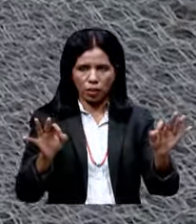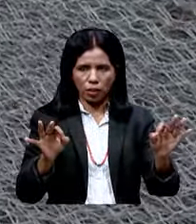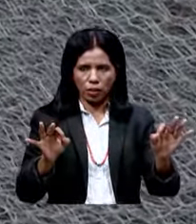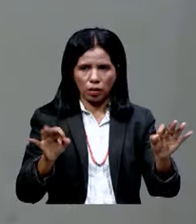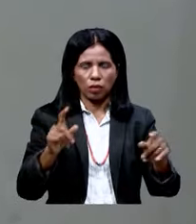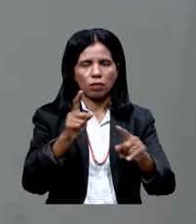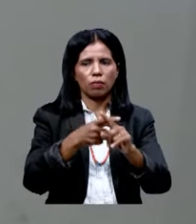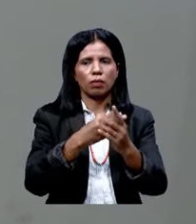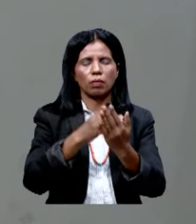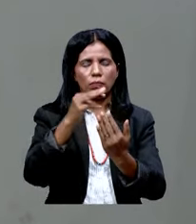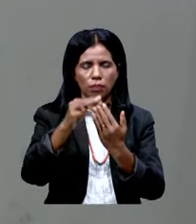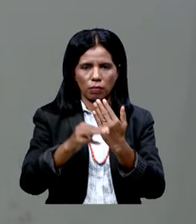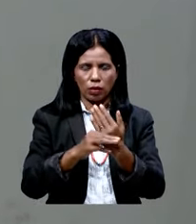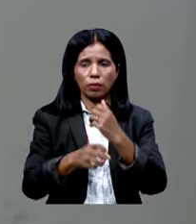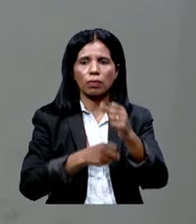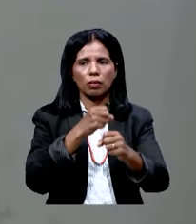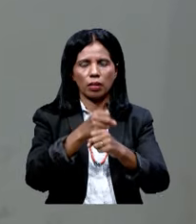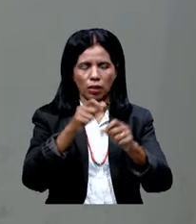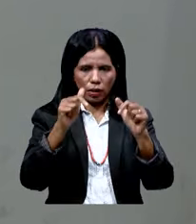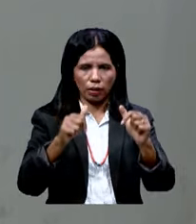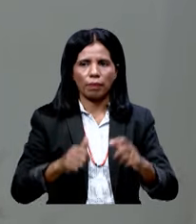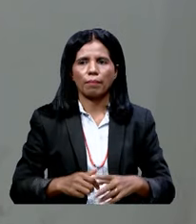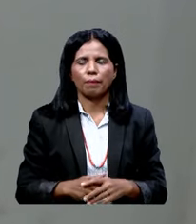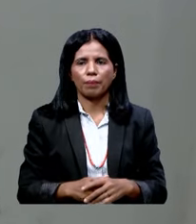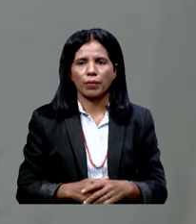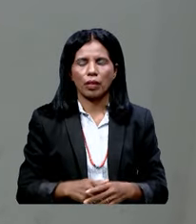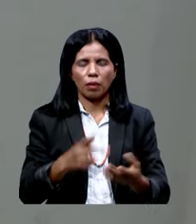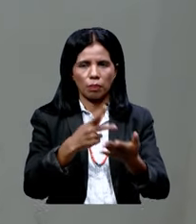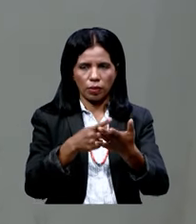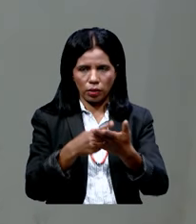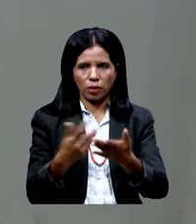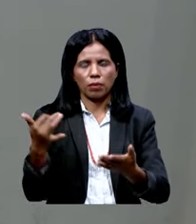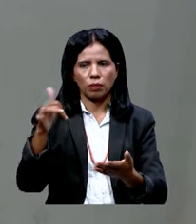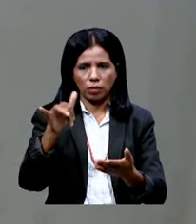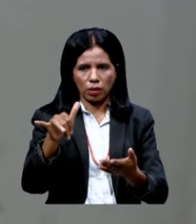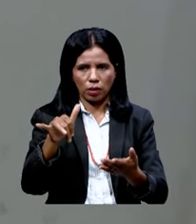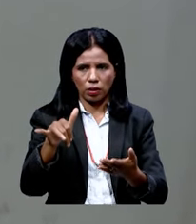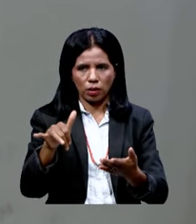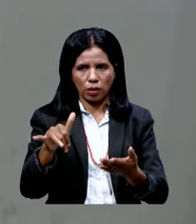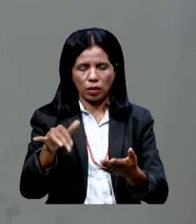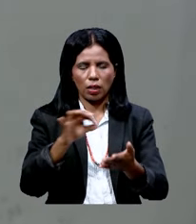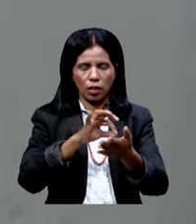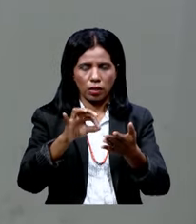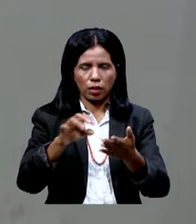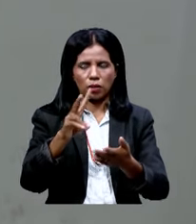maio tinanne. Depois projeto Sirenebe maka ni asna contrato